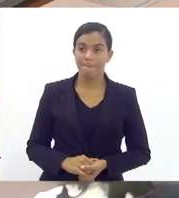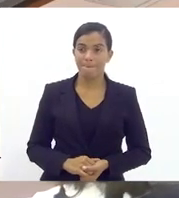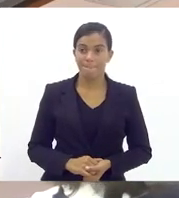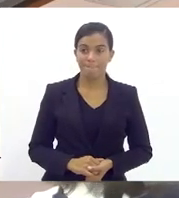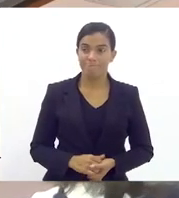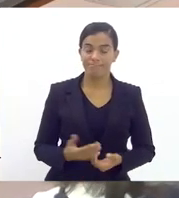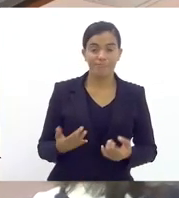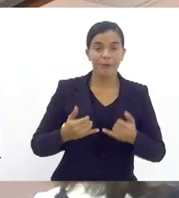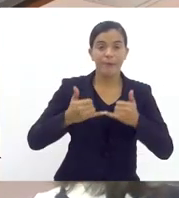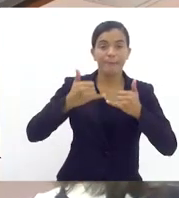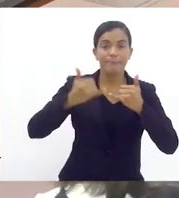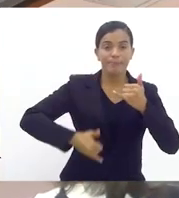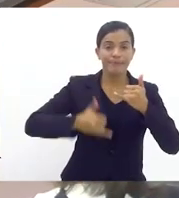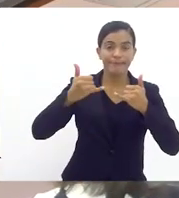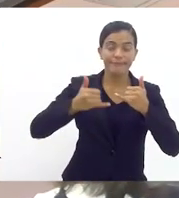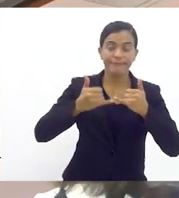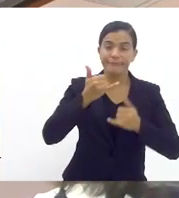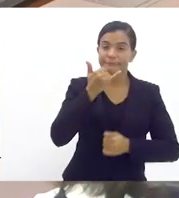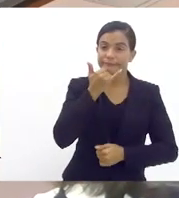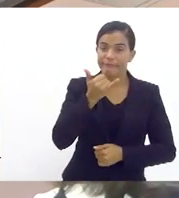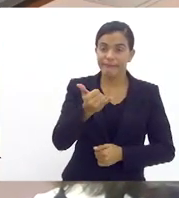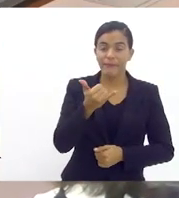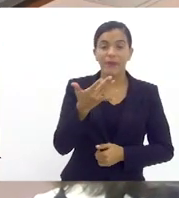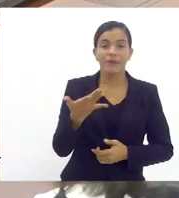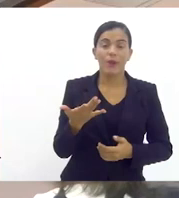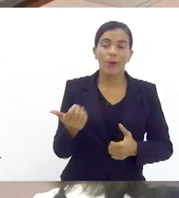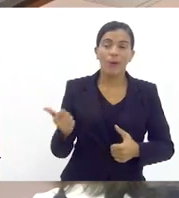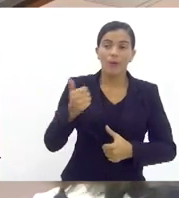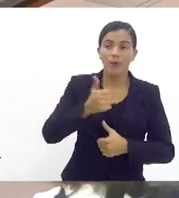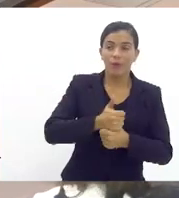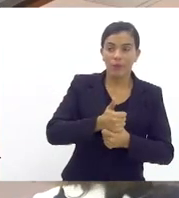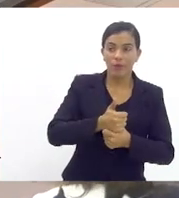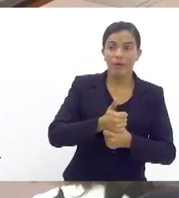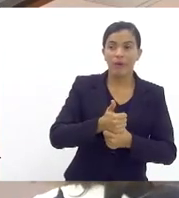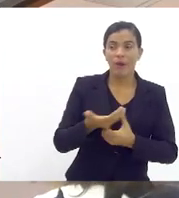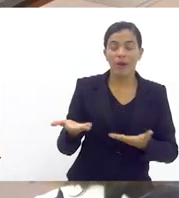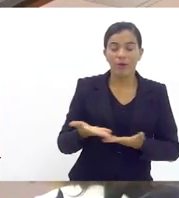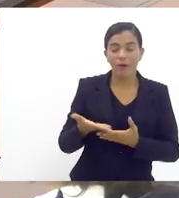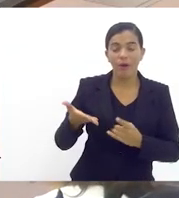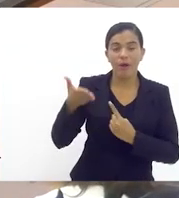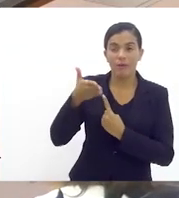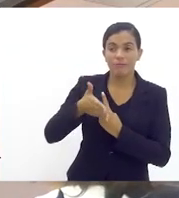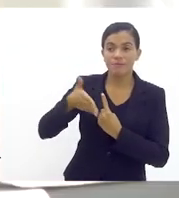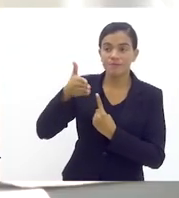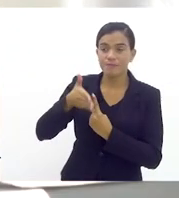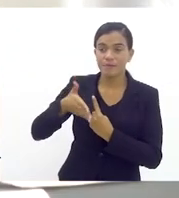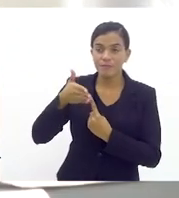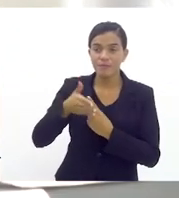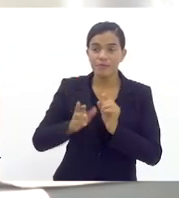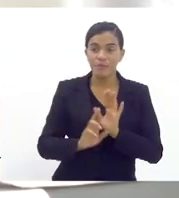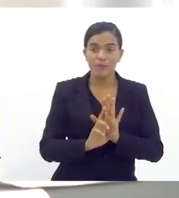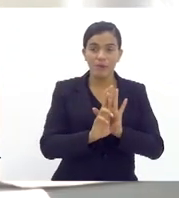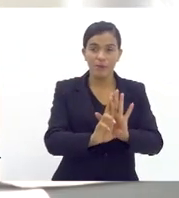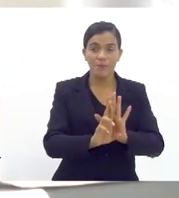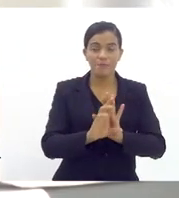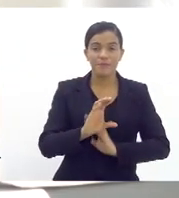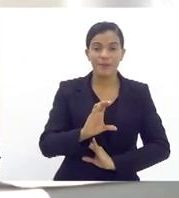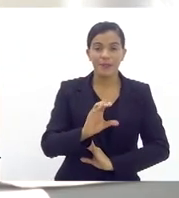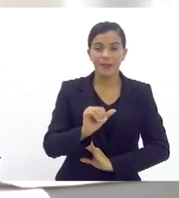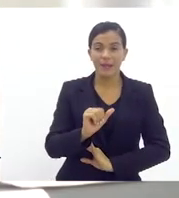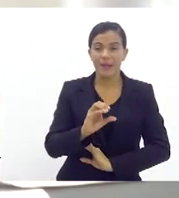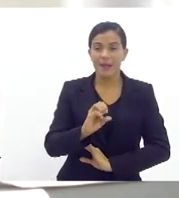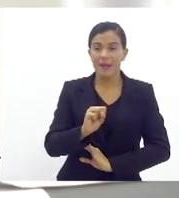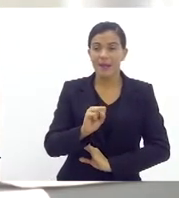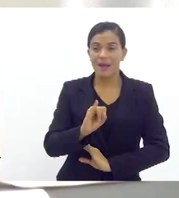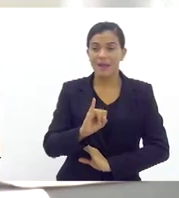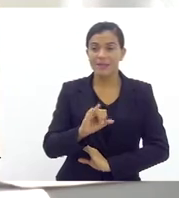Caiu? Ah, então, gostaria, então, de passar a palavra para o representante da Casinhas, o senhor Douglas